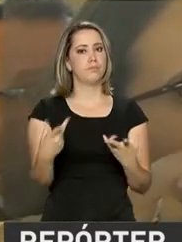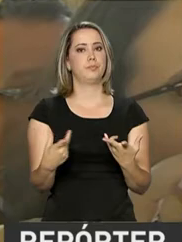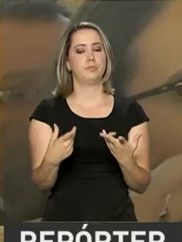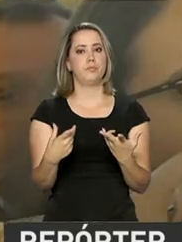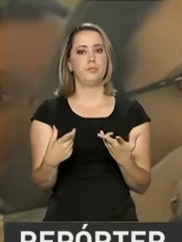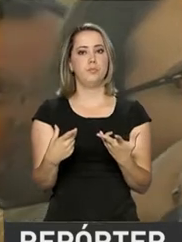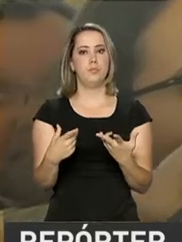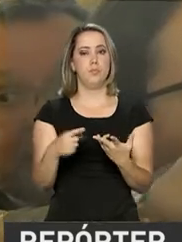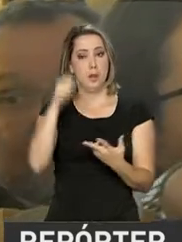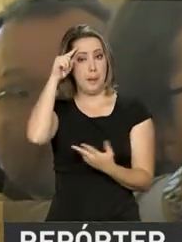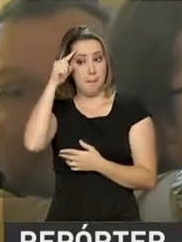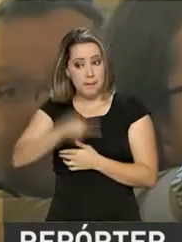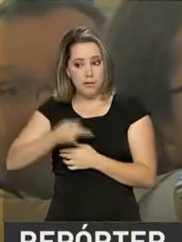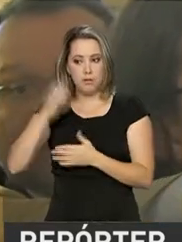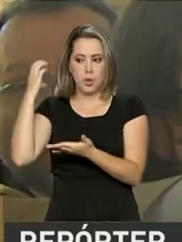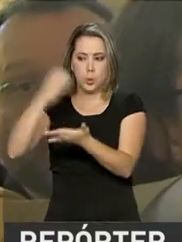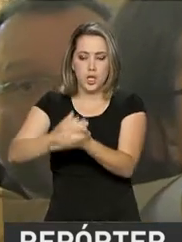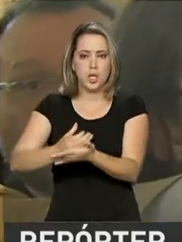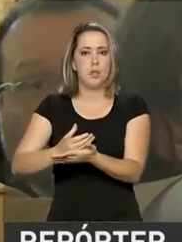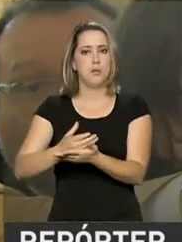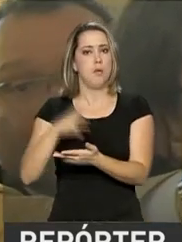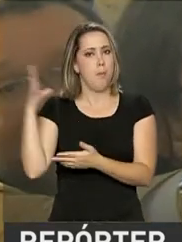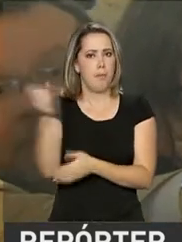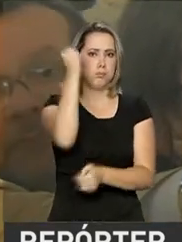tá? Para poder, de fato,